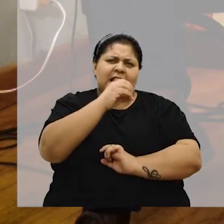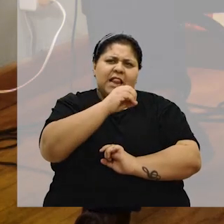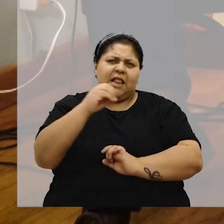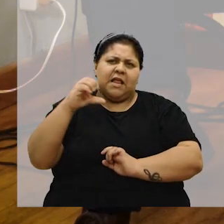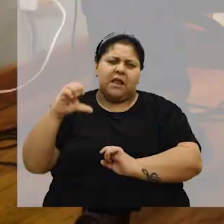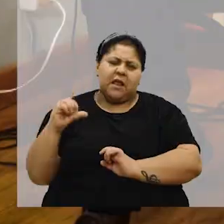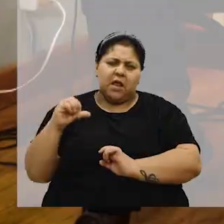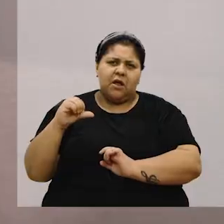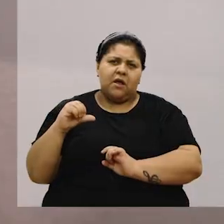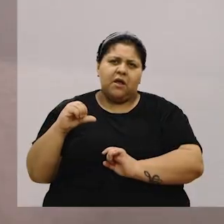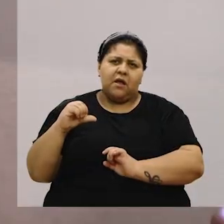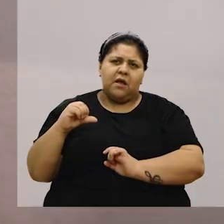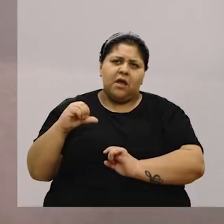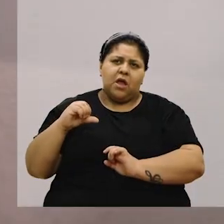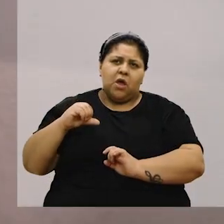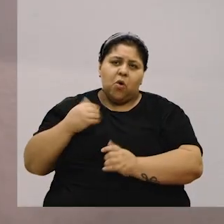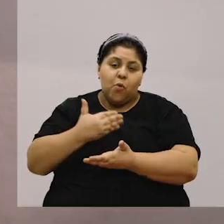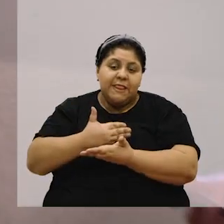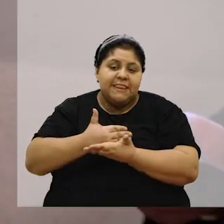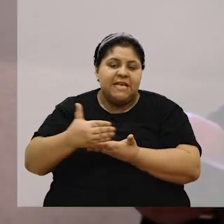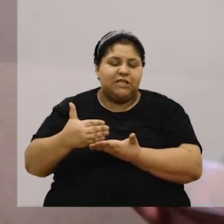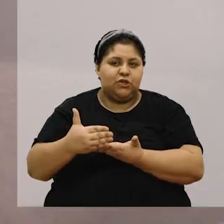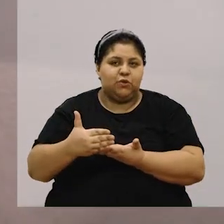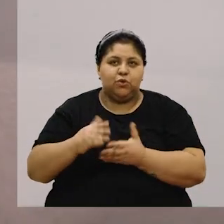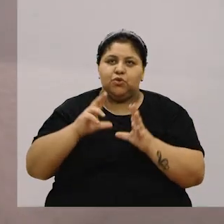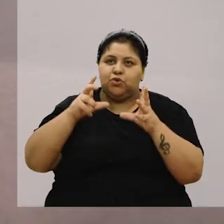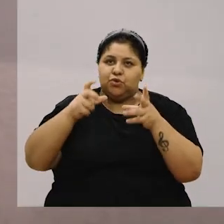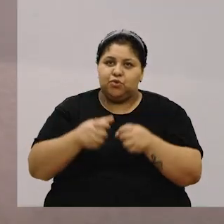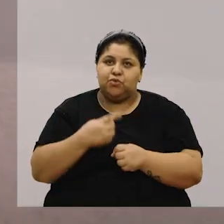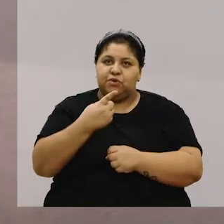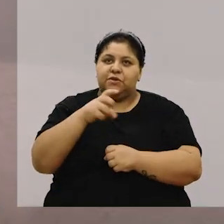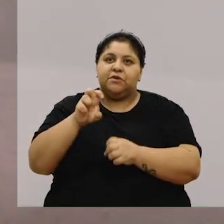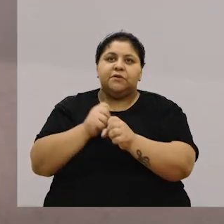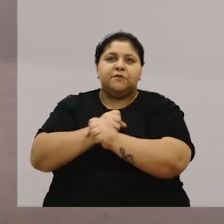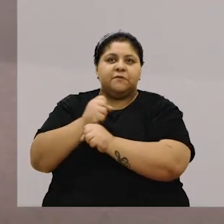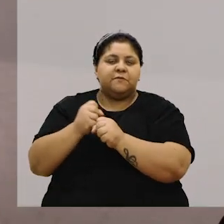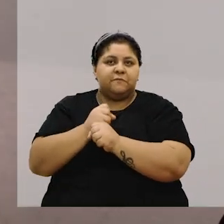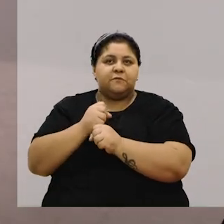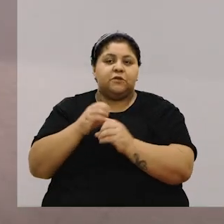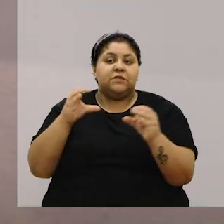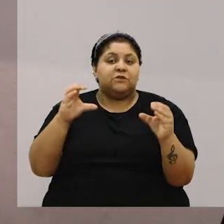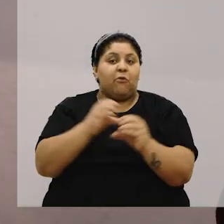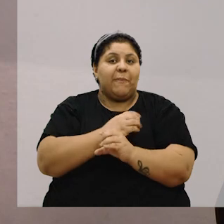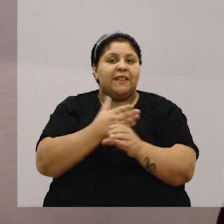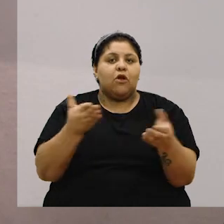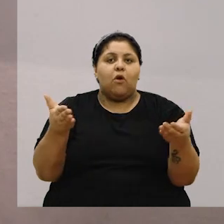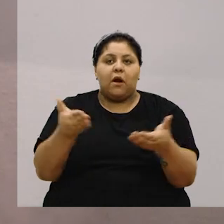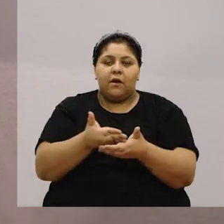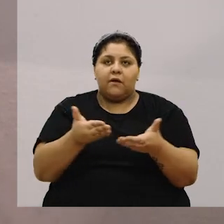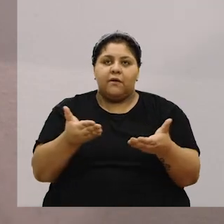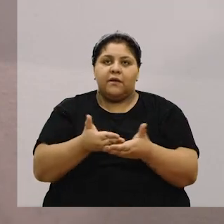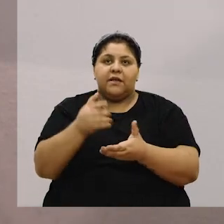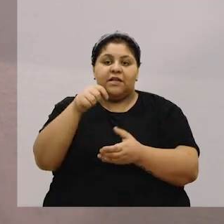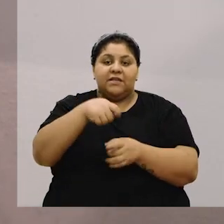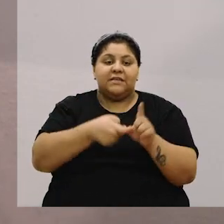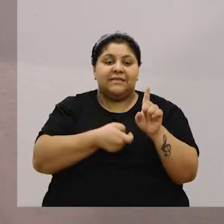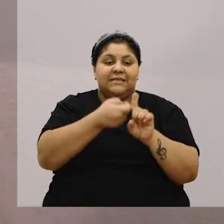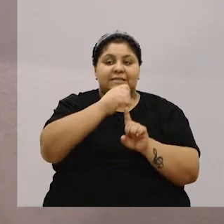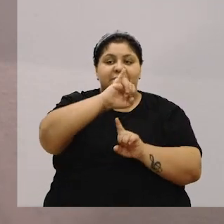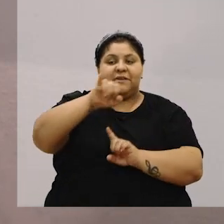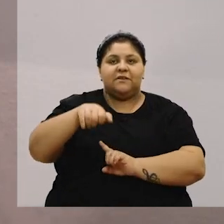Letras lá em 2009, dando, digamos assim, o pontapé inicial para esses 15 anos que se completam